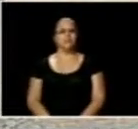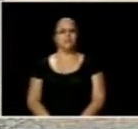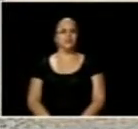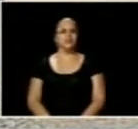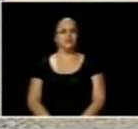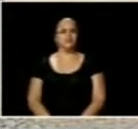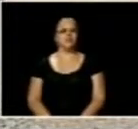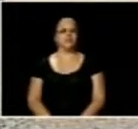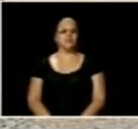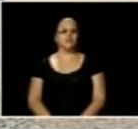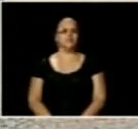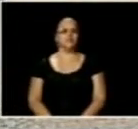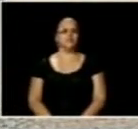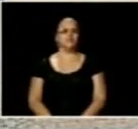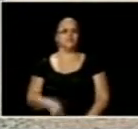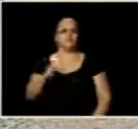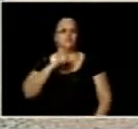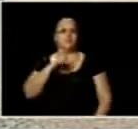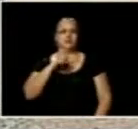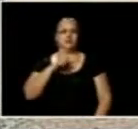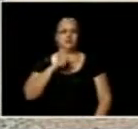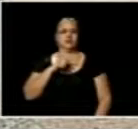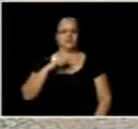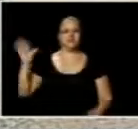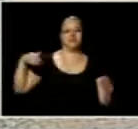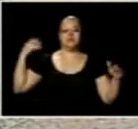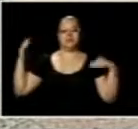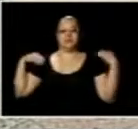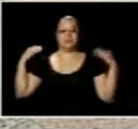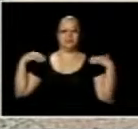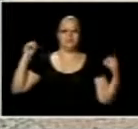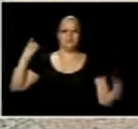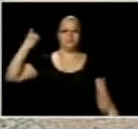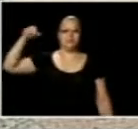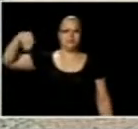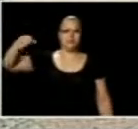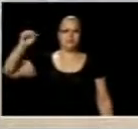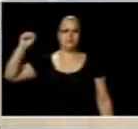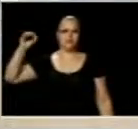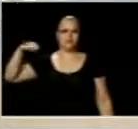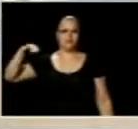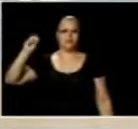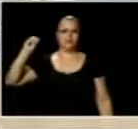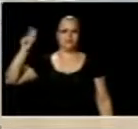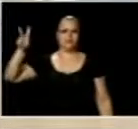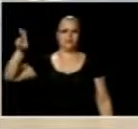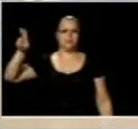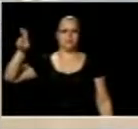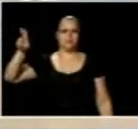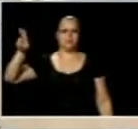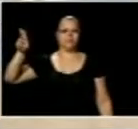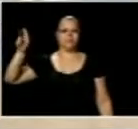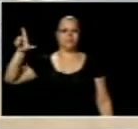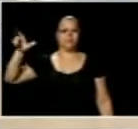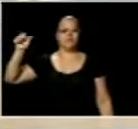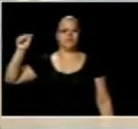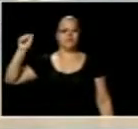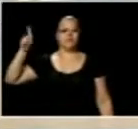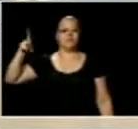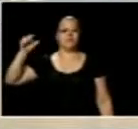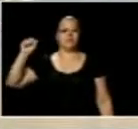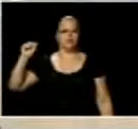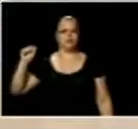festa da Imaculada, que é uma festa tradicional. Eu não vi um cartaz. Chegou agora. Acabou. Ah, chegou? Chegou agora. Começa